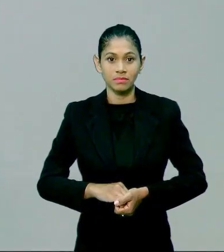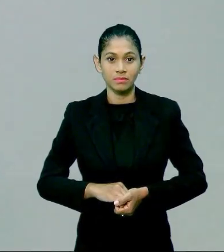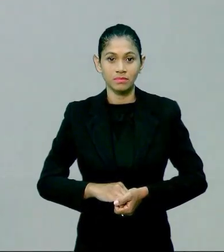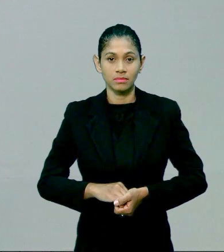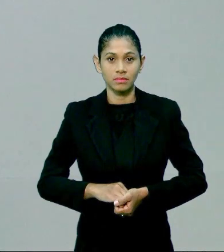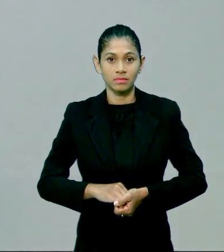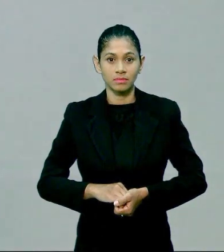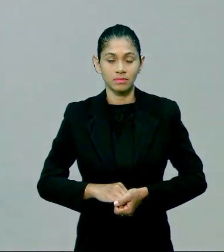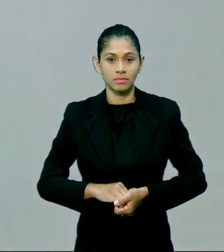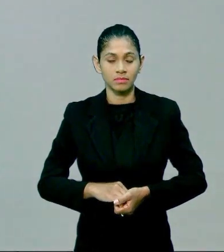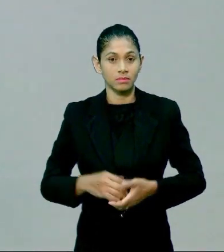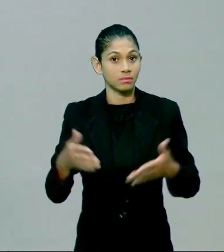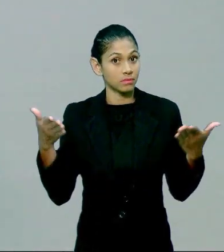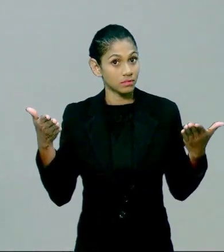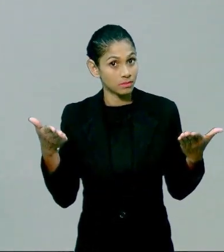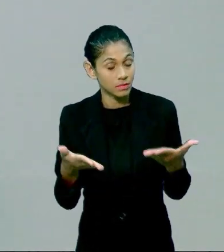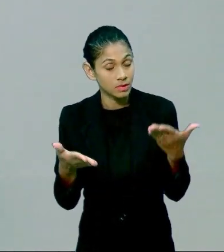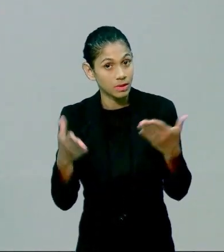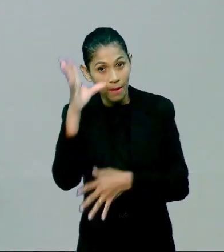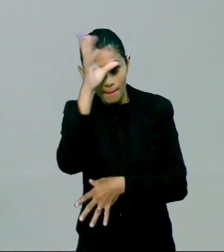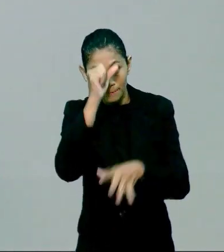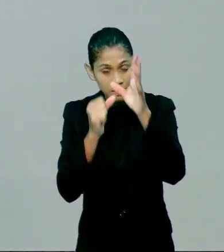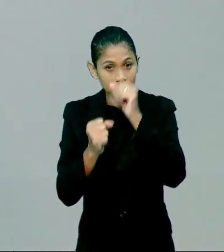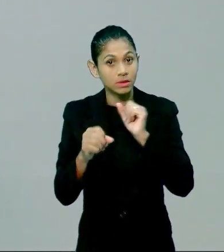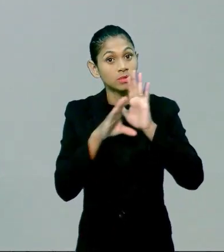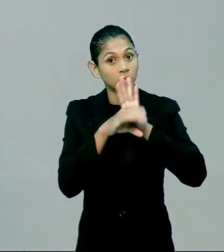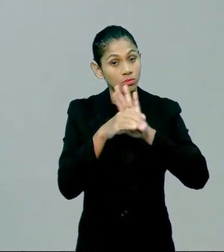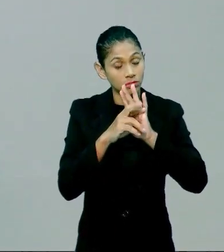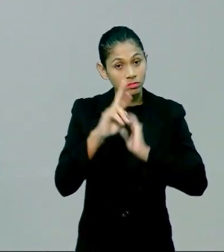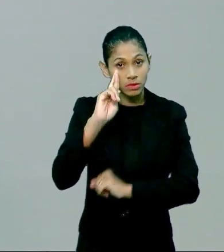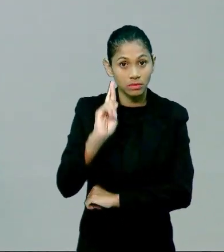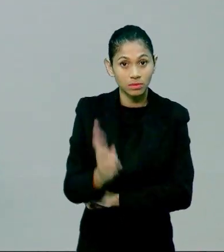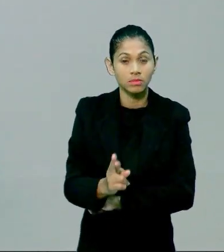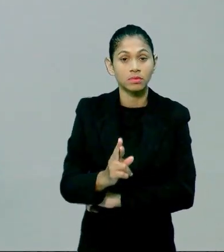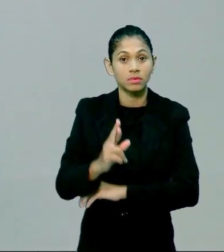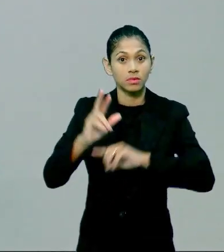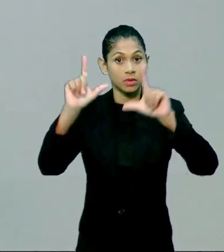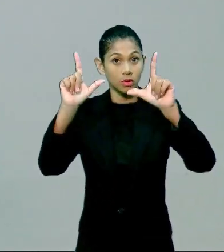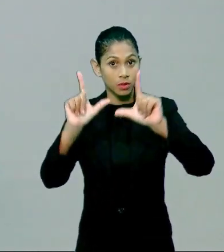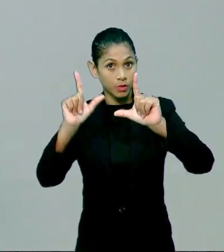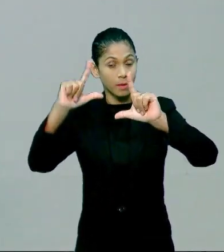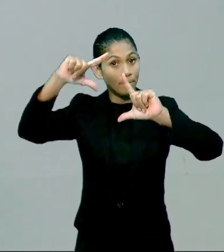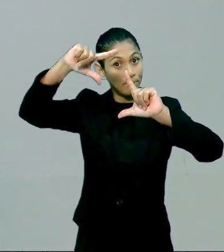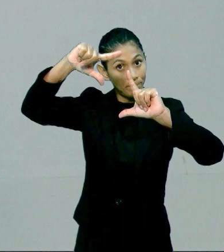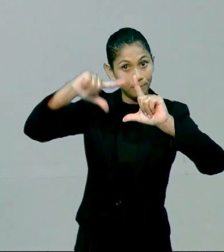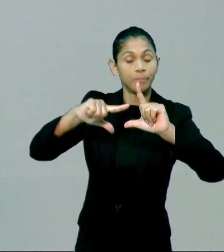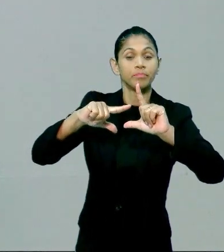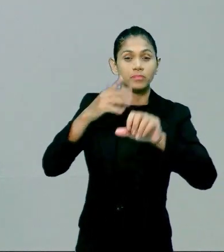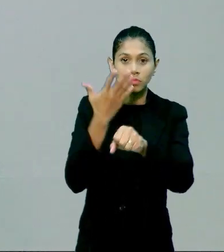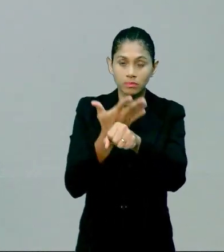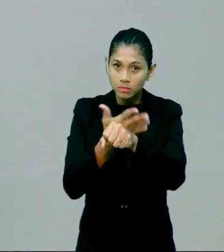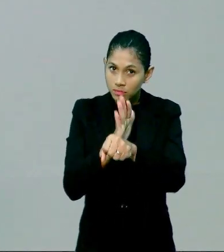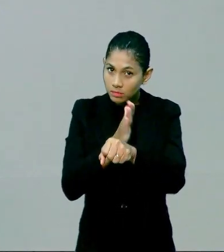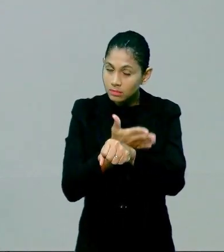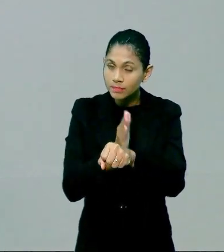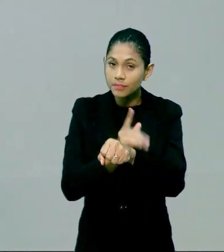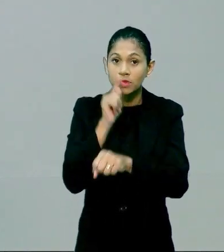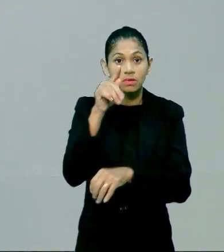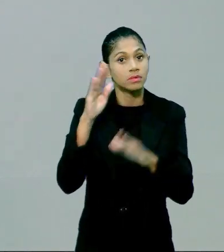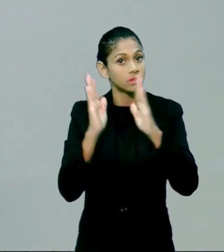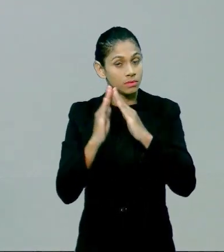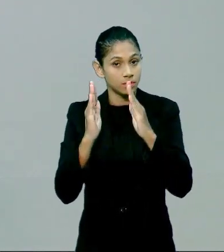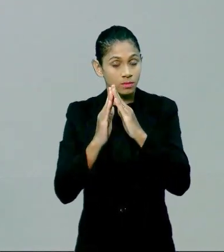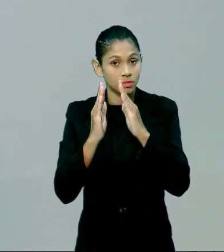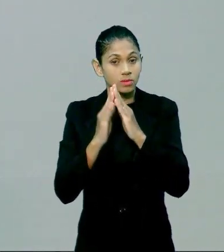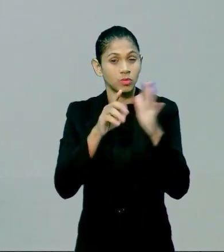Agora que você aprendeu o conteúdo de razão e proporção, treine aí na sua casa com